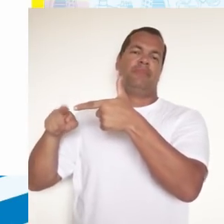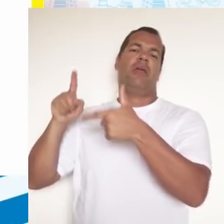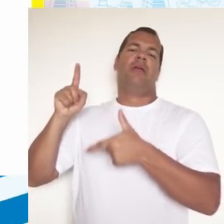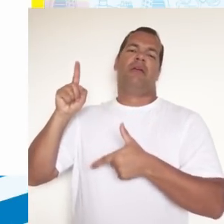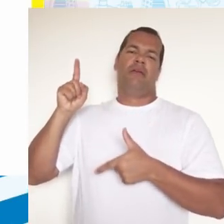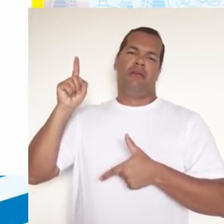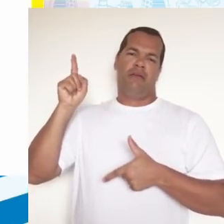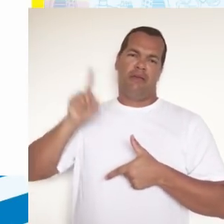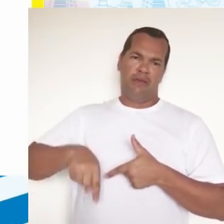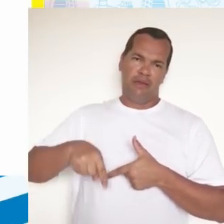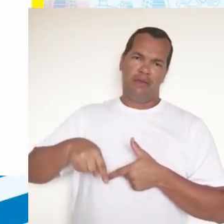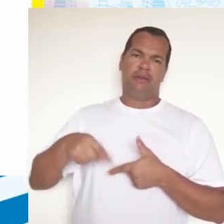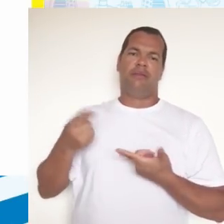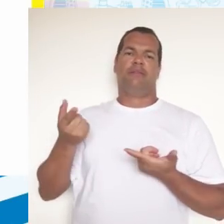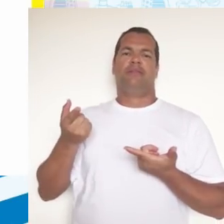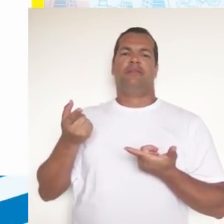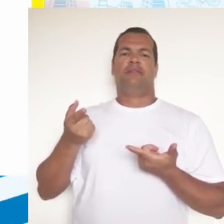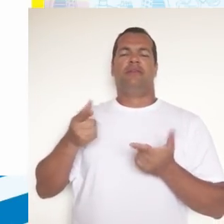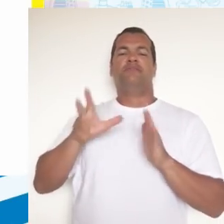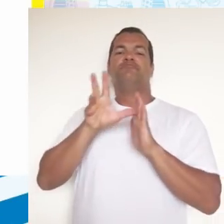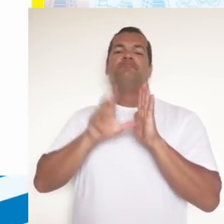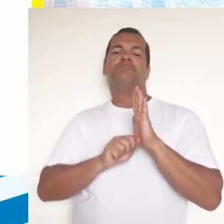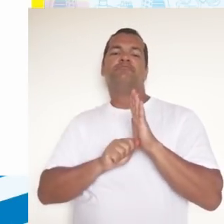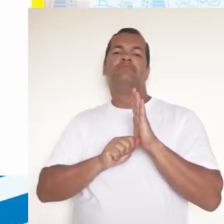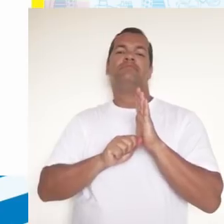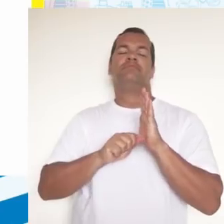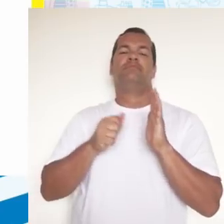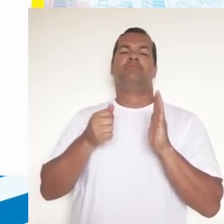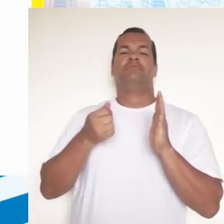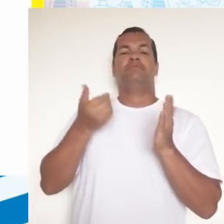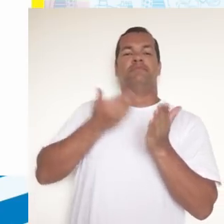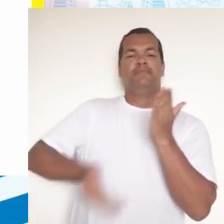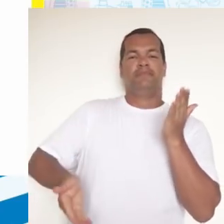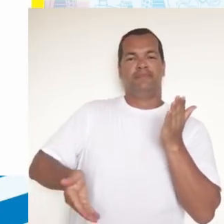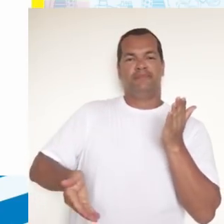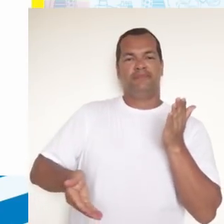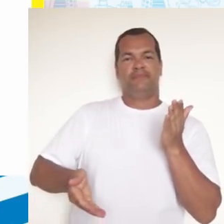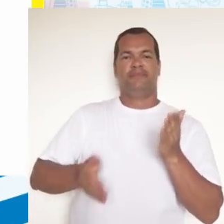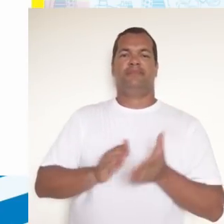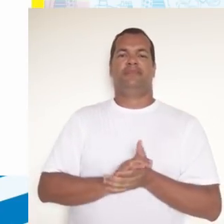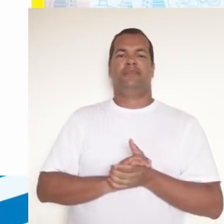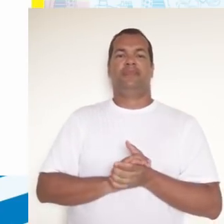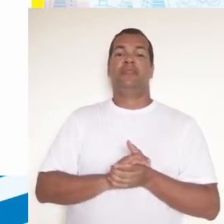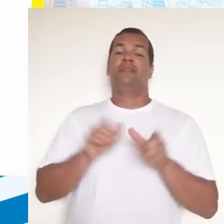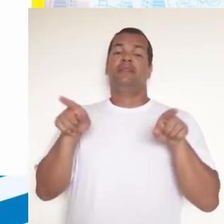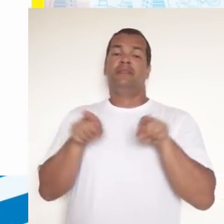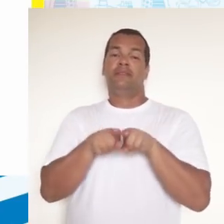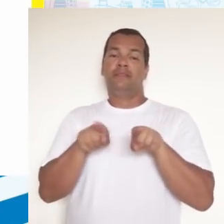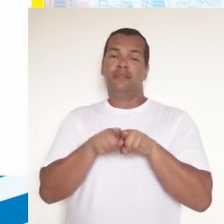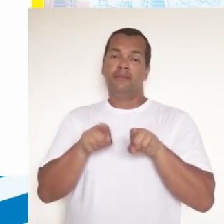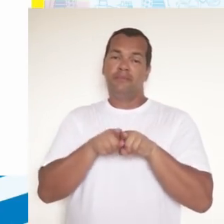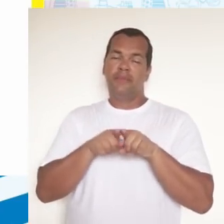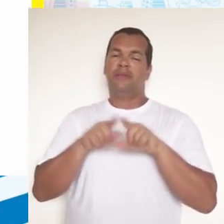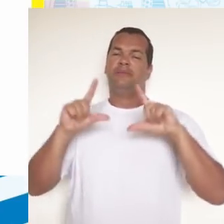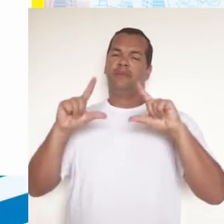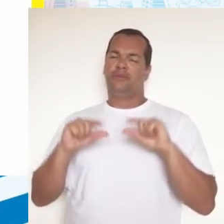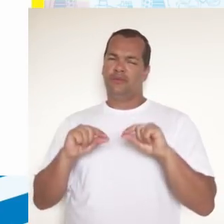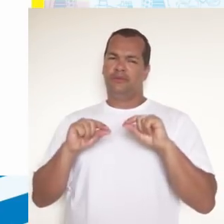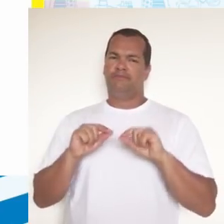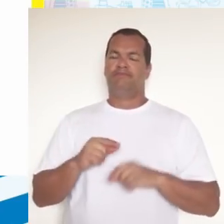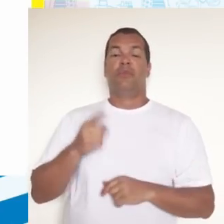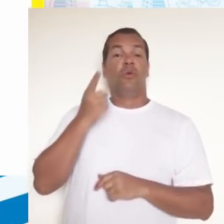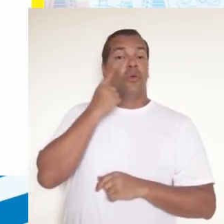Ela é justamente a simbologia de perder, de também